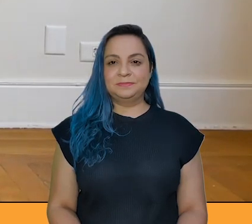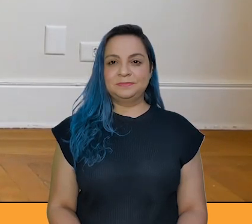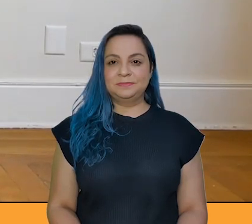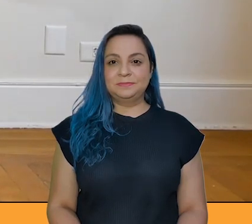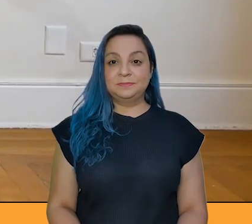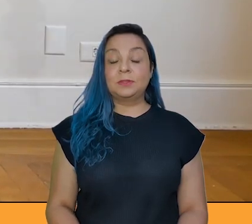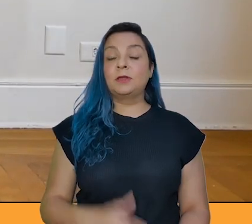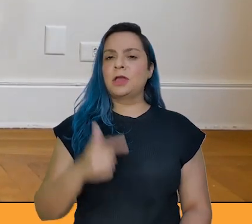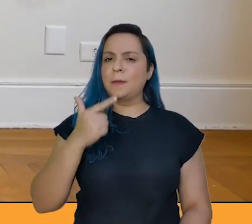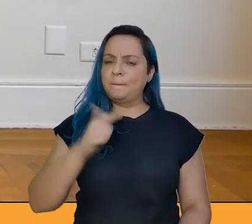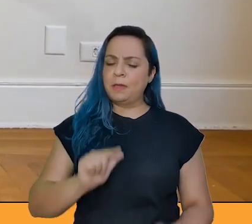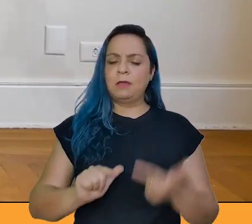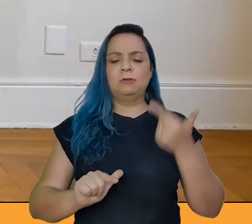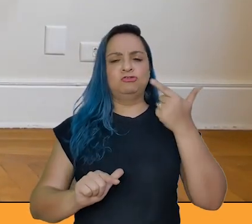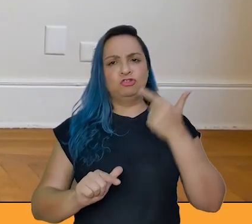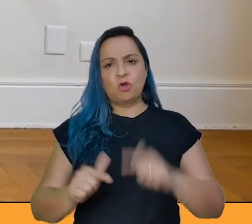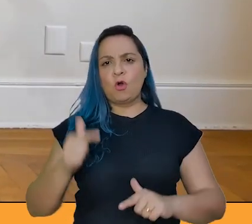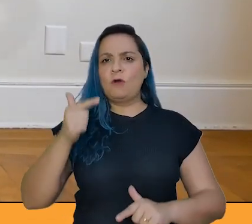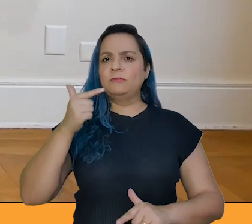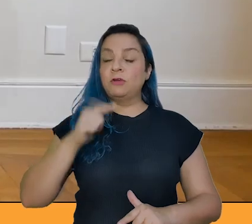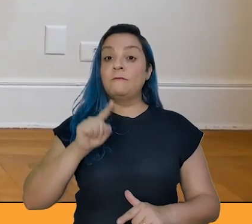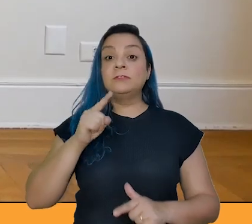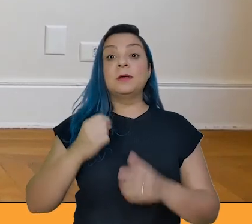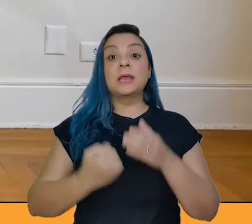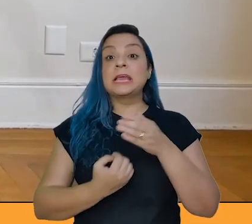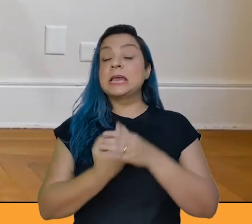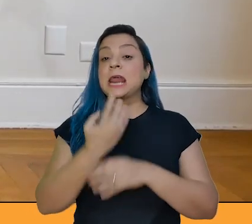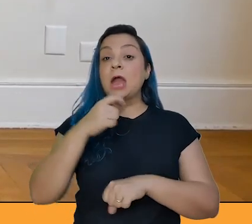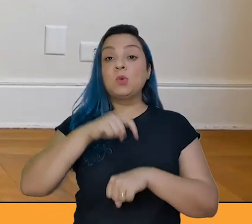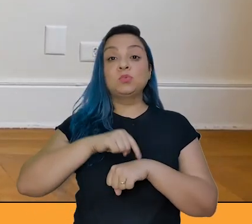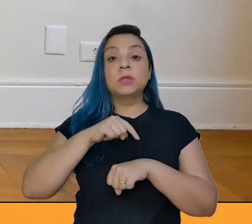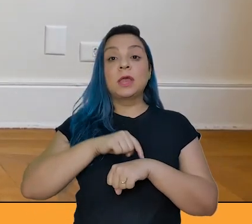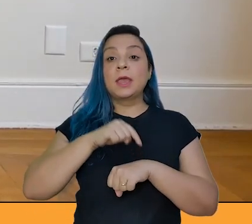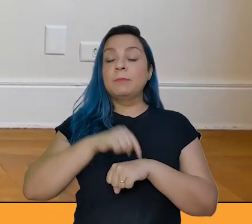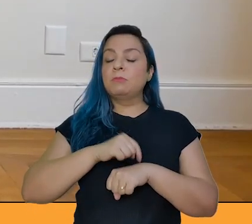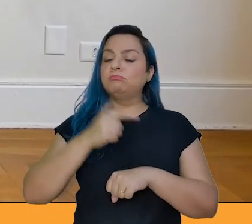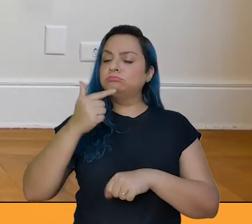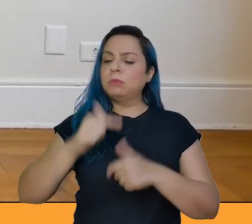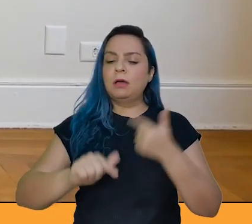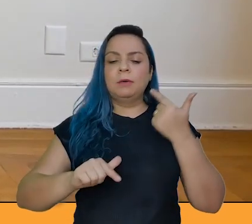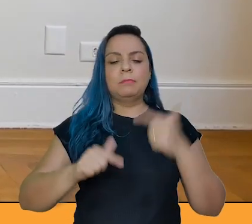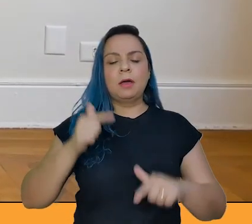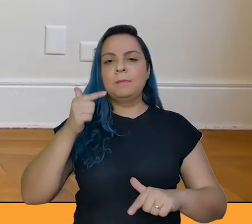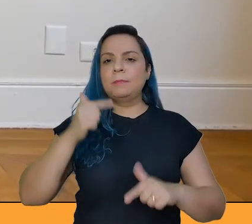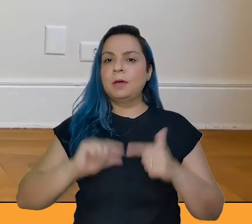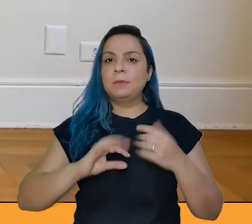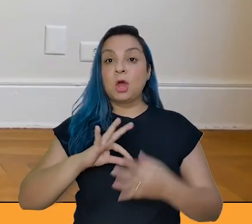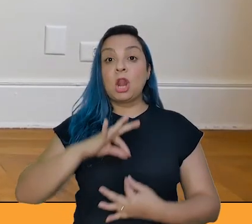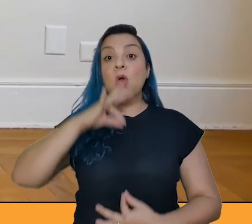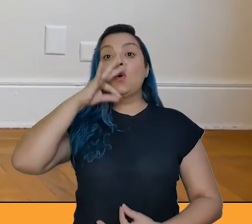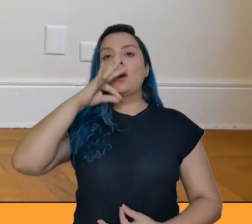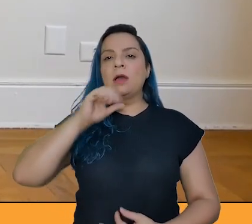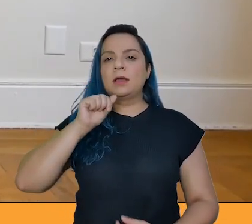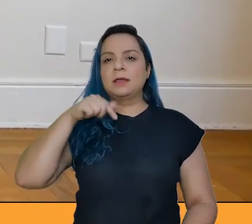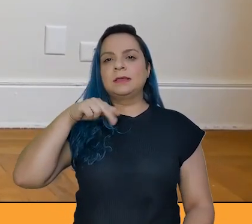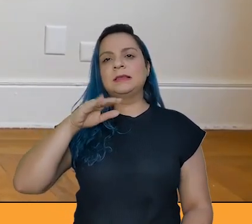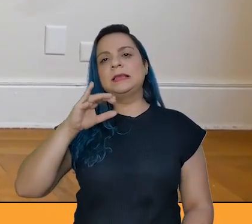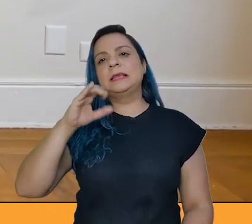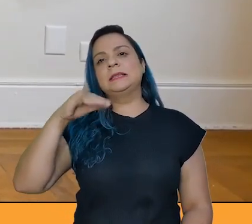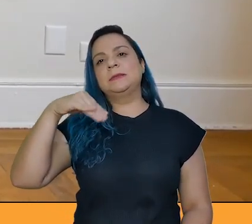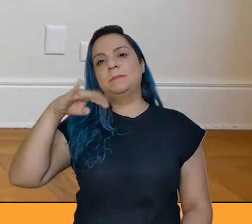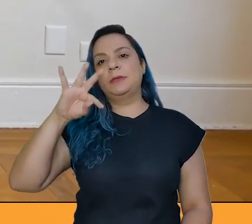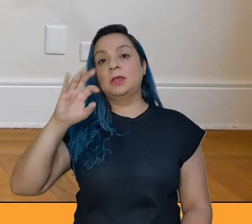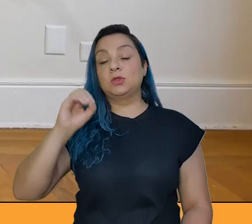E vai repetindo também, você pode ir criando uma dinâmica de tempo para reproduzir esse alongamento e esse aquecimento. Você